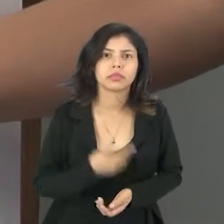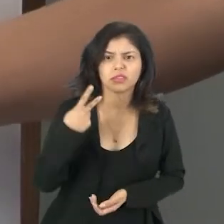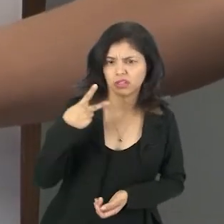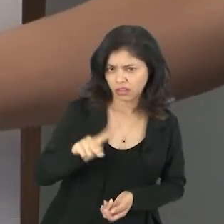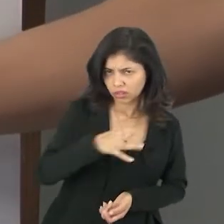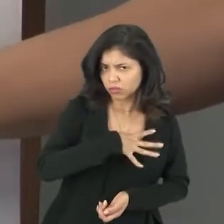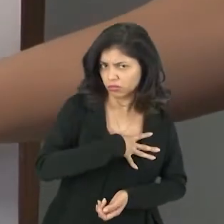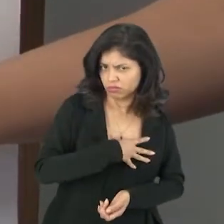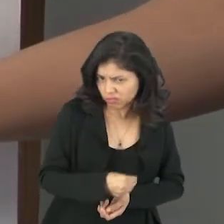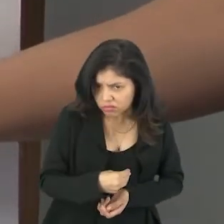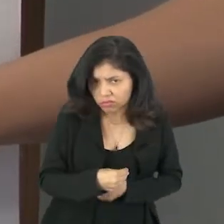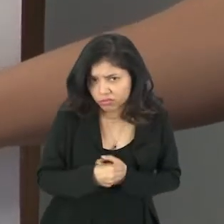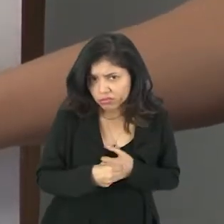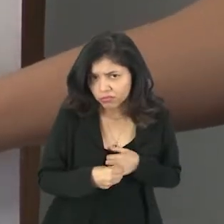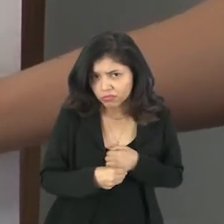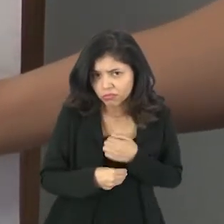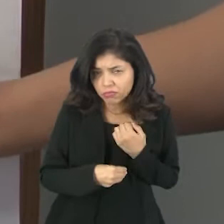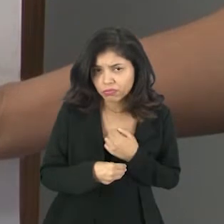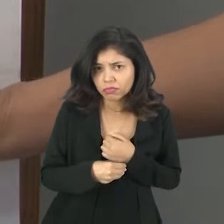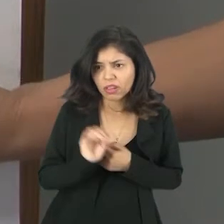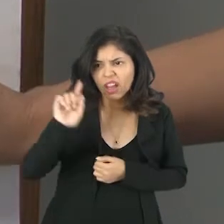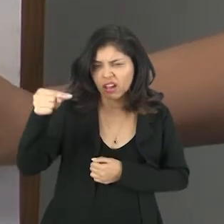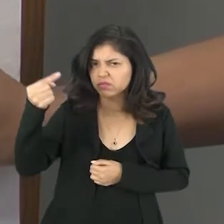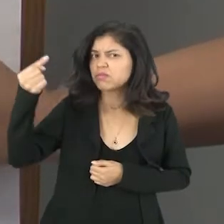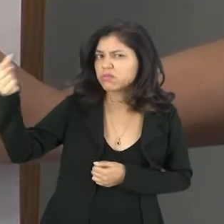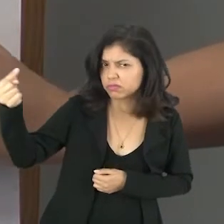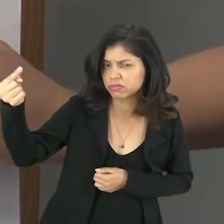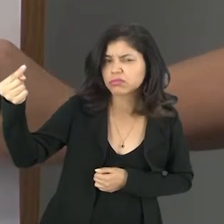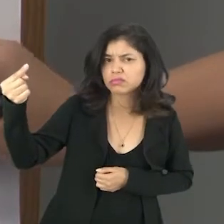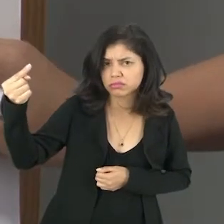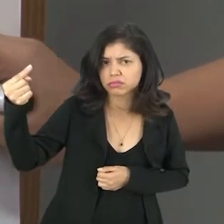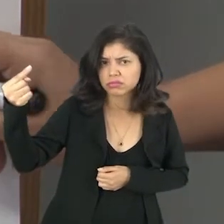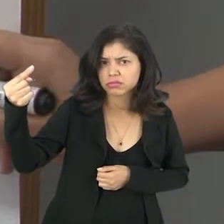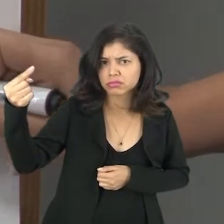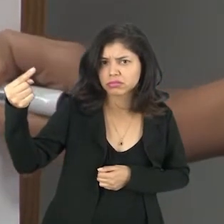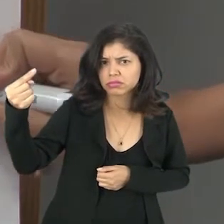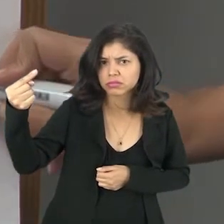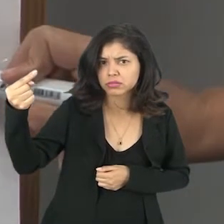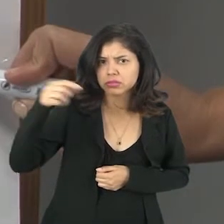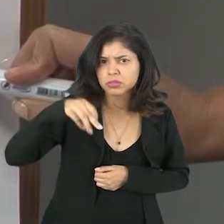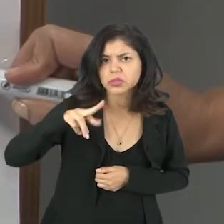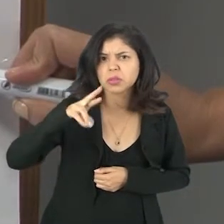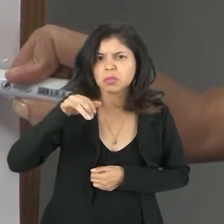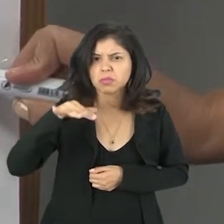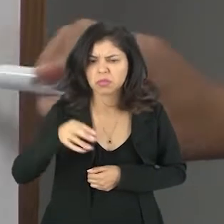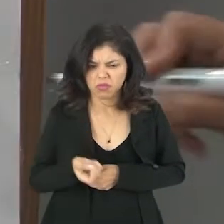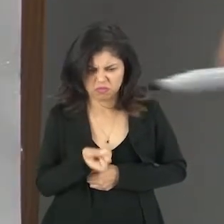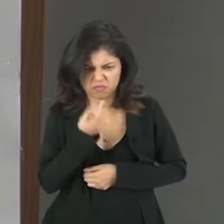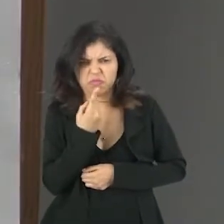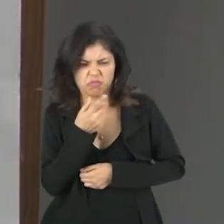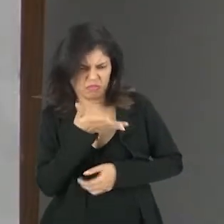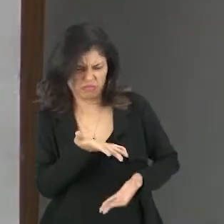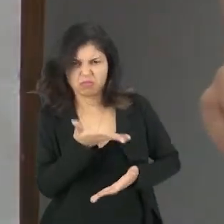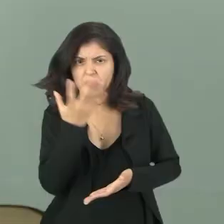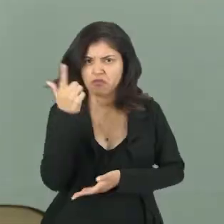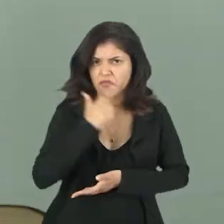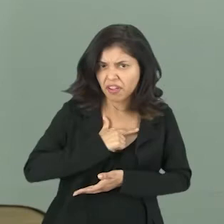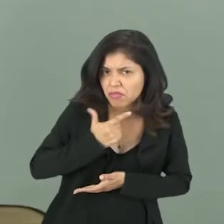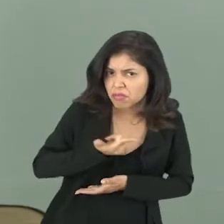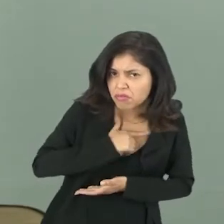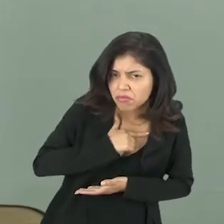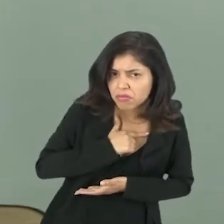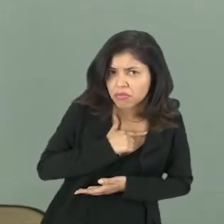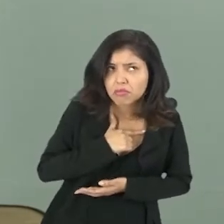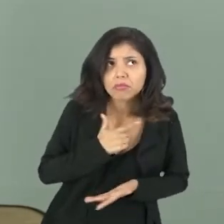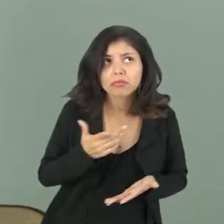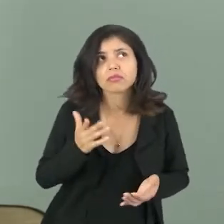eram teus filhos a que o monstrenguinhos olha